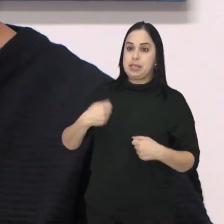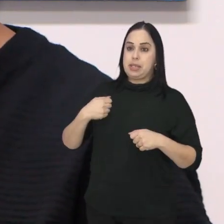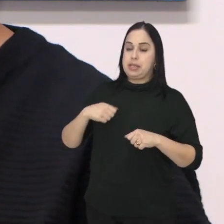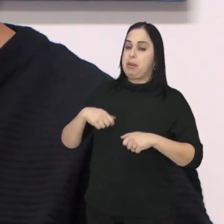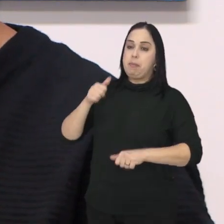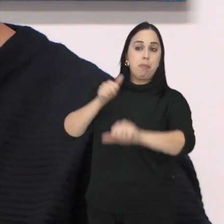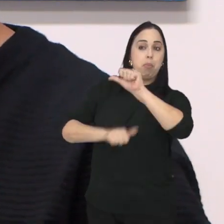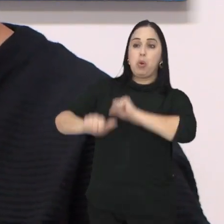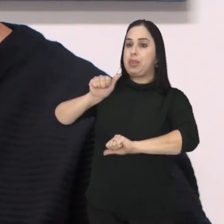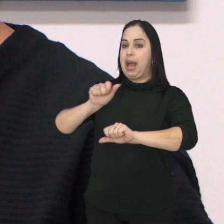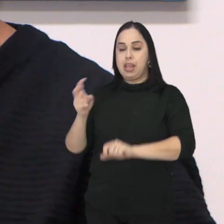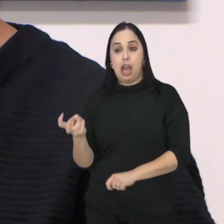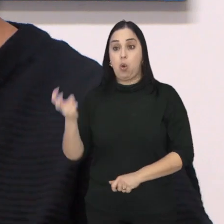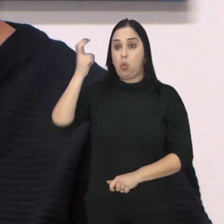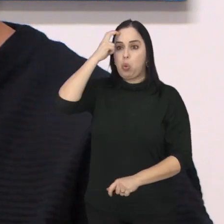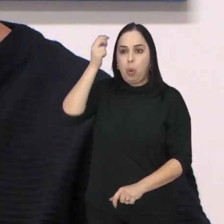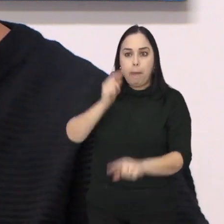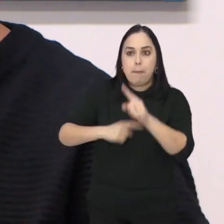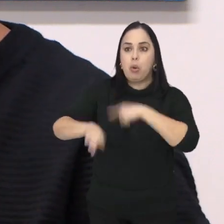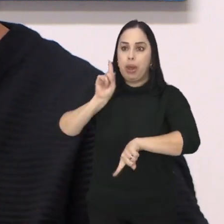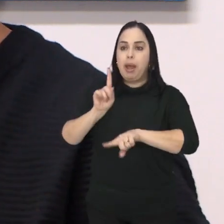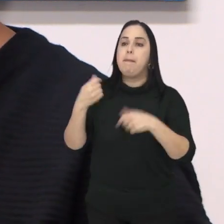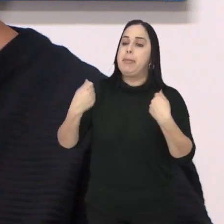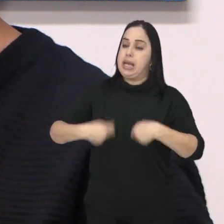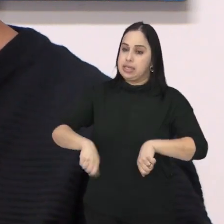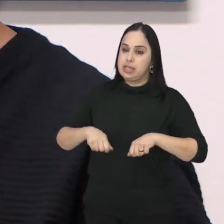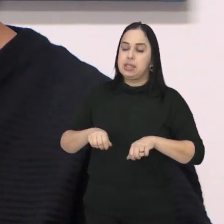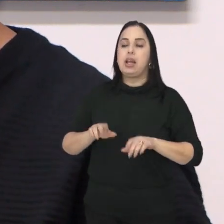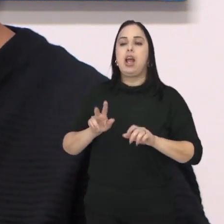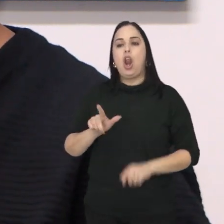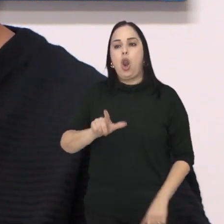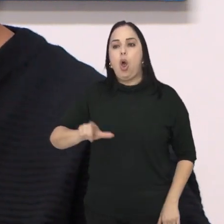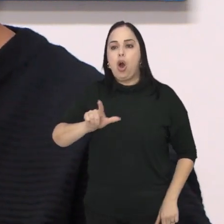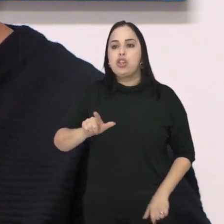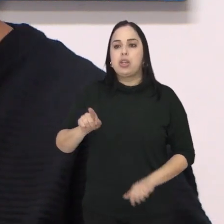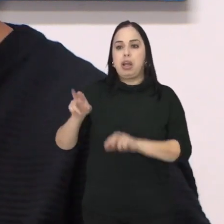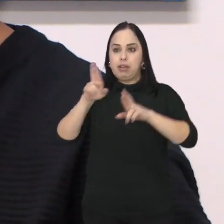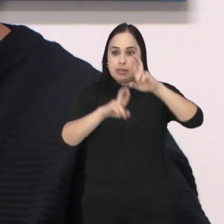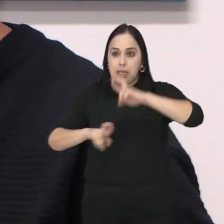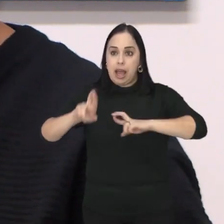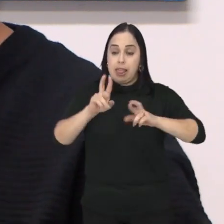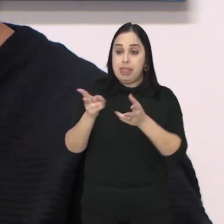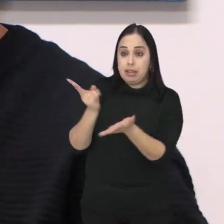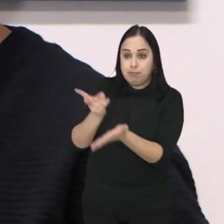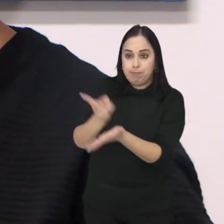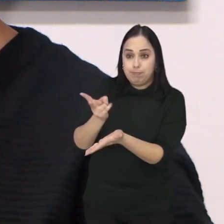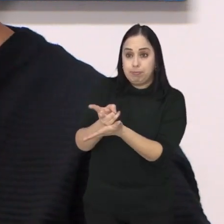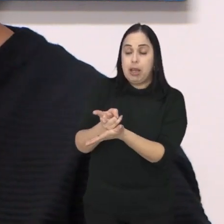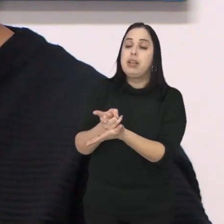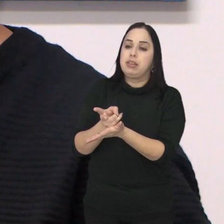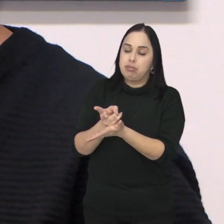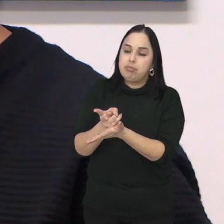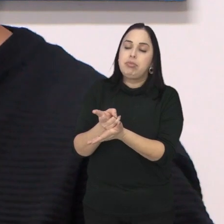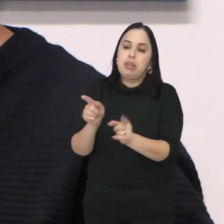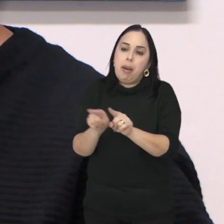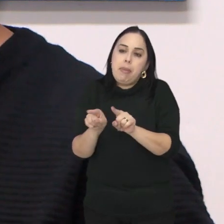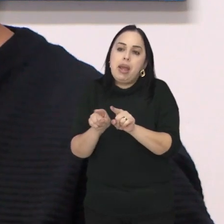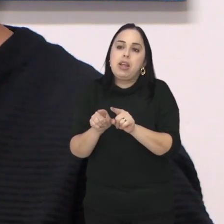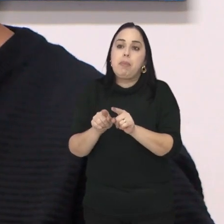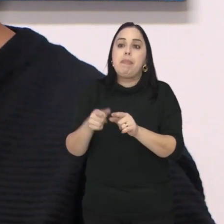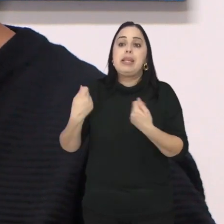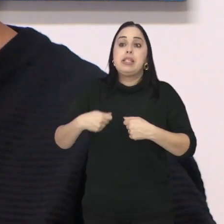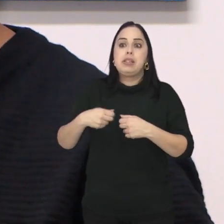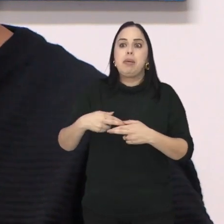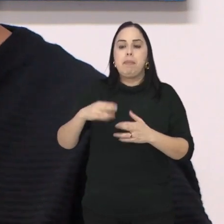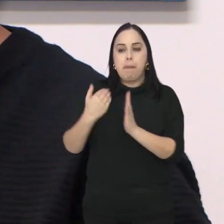de uma mudança estrutural, uma mudança cultural maior no Brasil. E é claro que a fiscalização deve continuar, deve até ser,